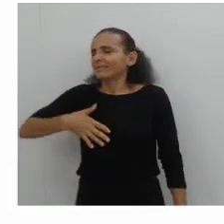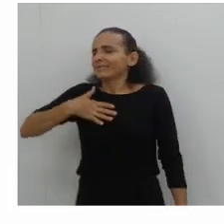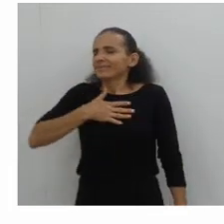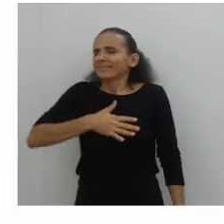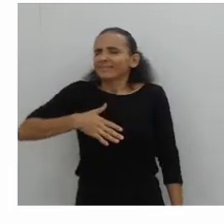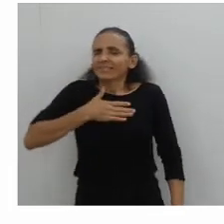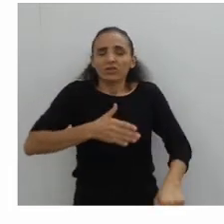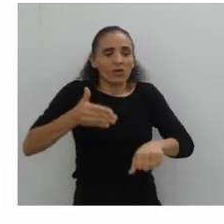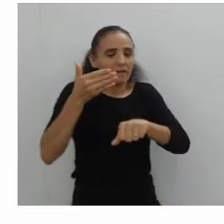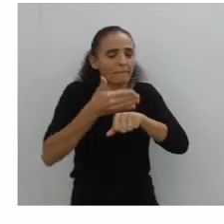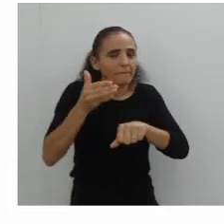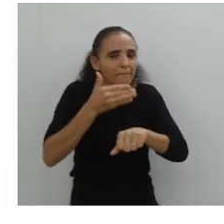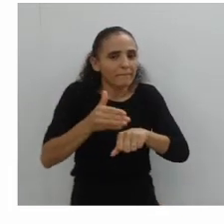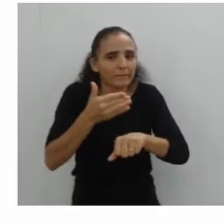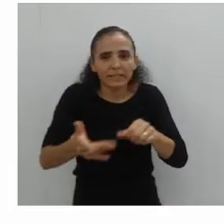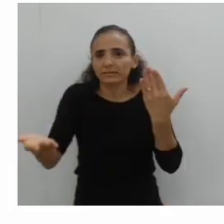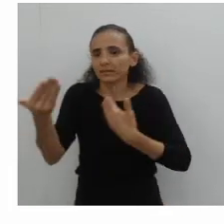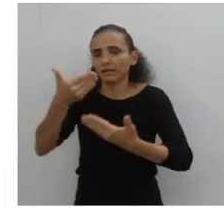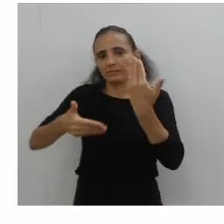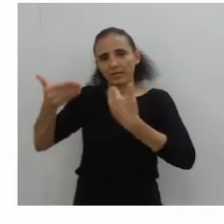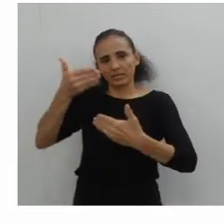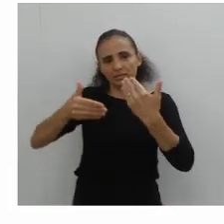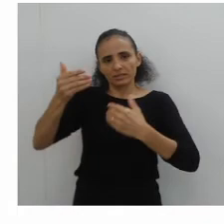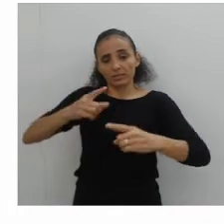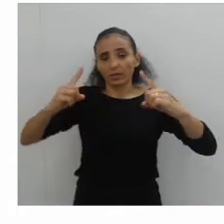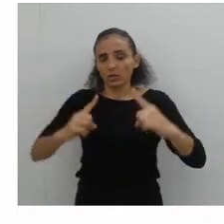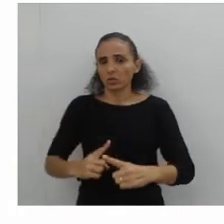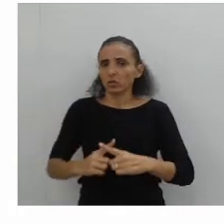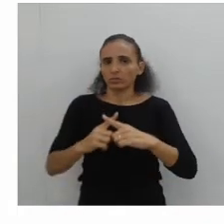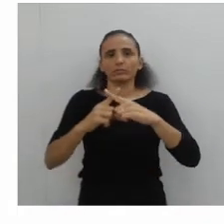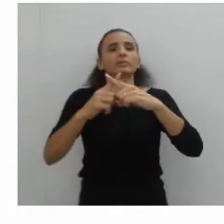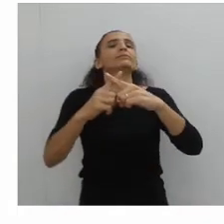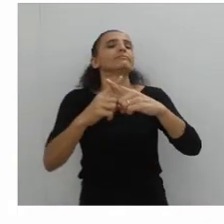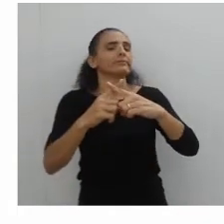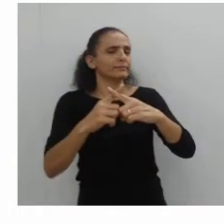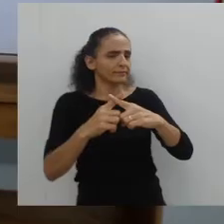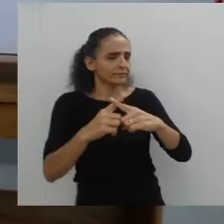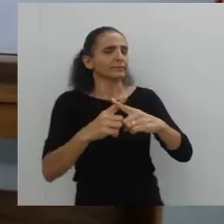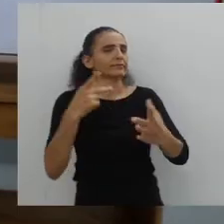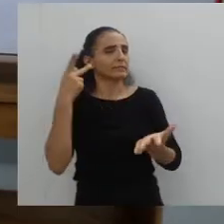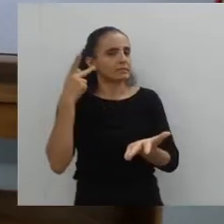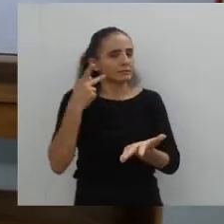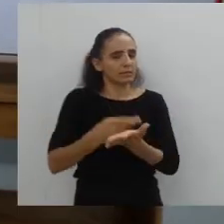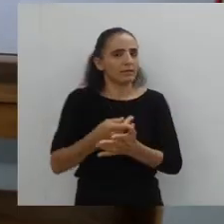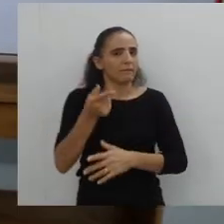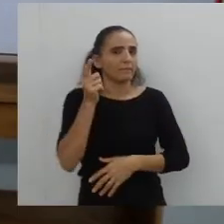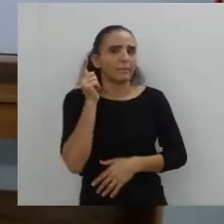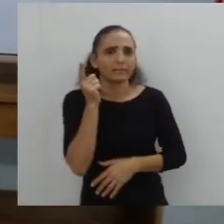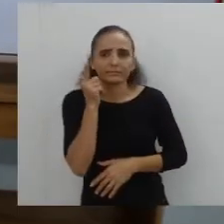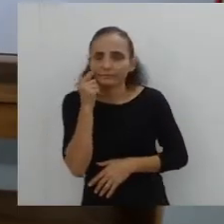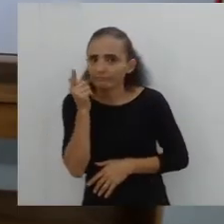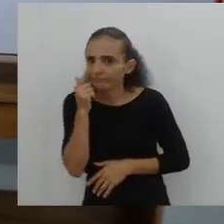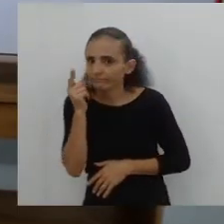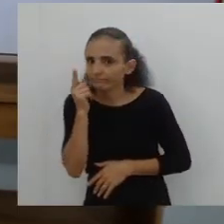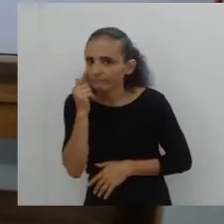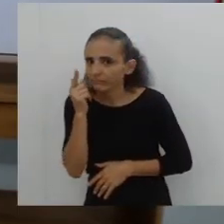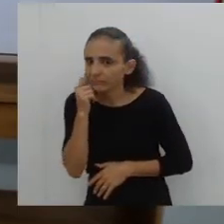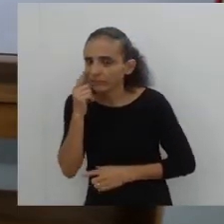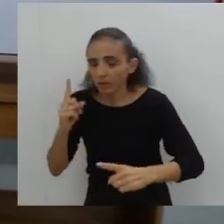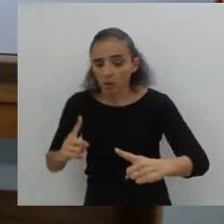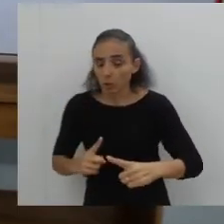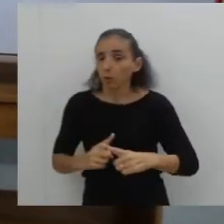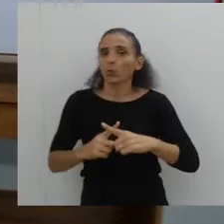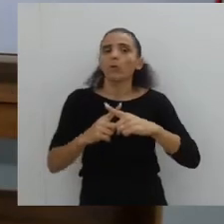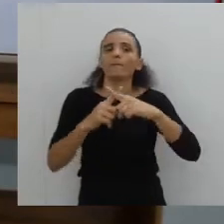pela prática. Sendo assim, a competição pode voltar para mim. Presta bem atenção. A